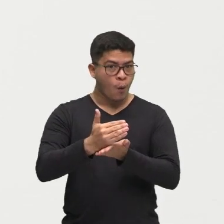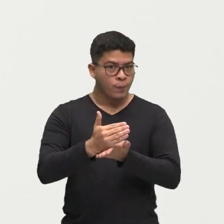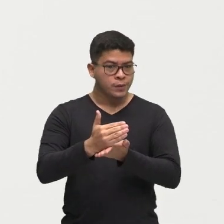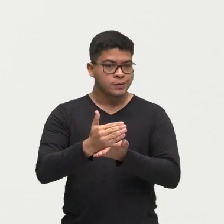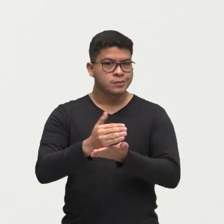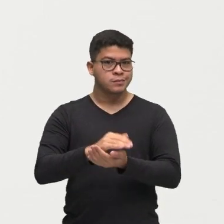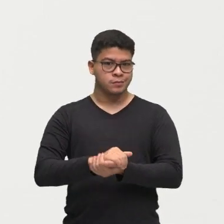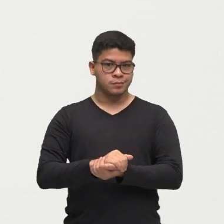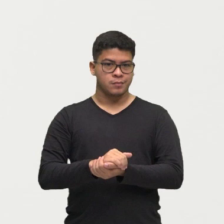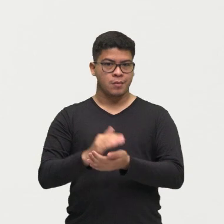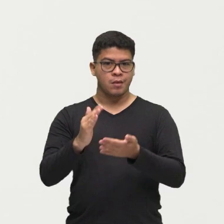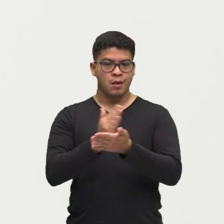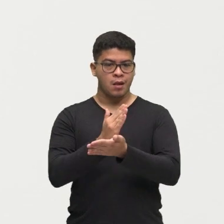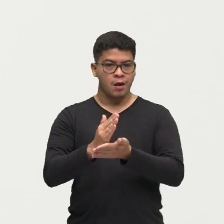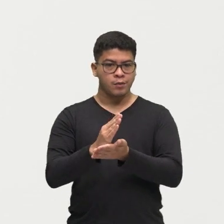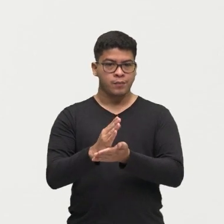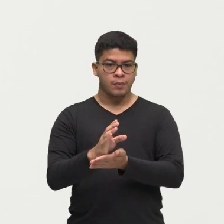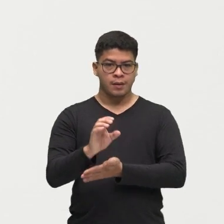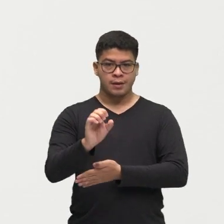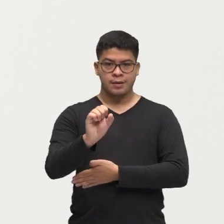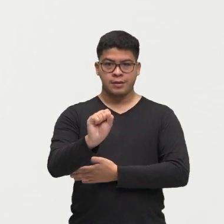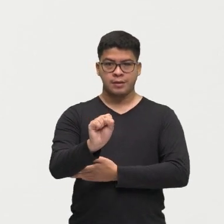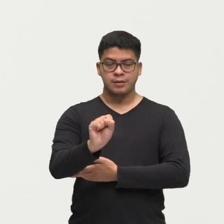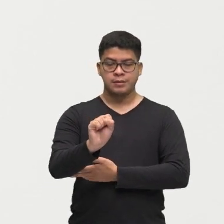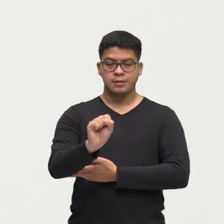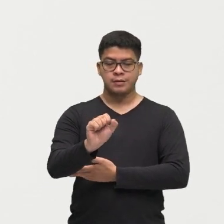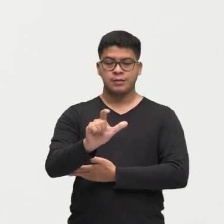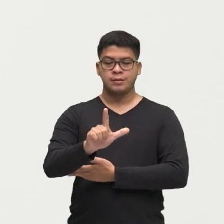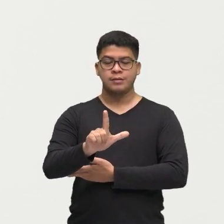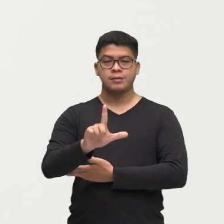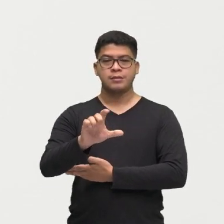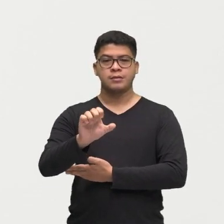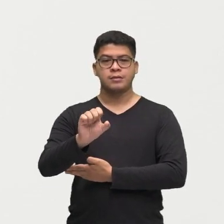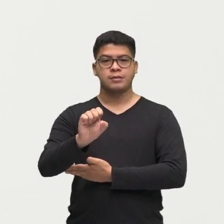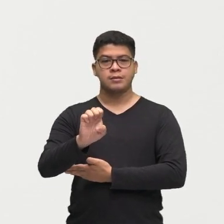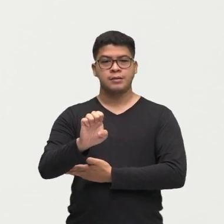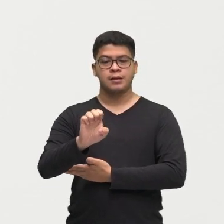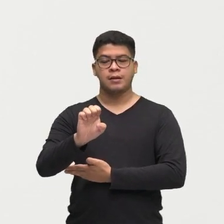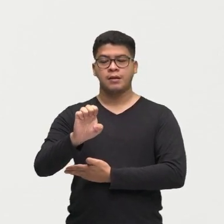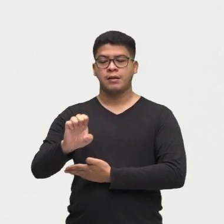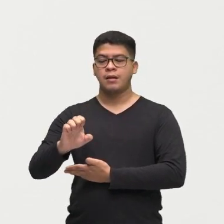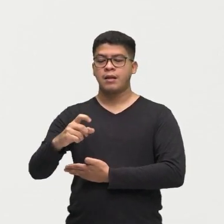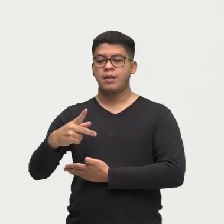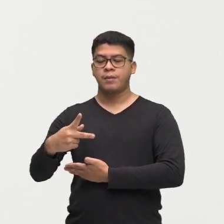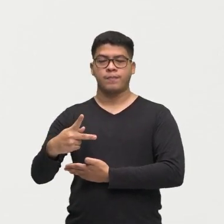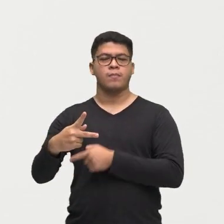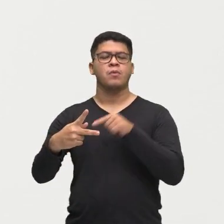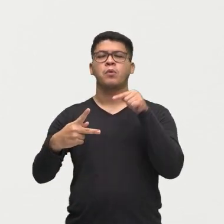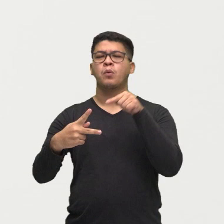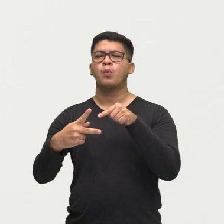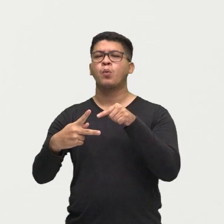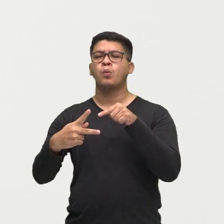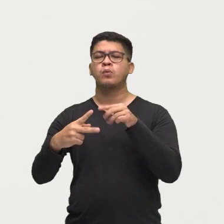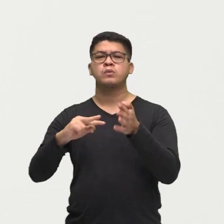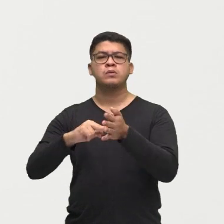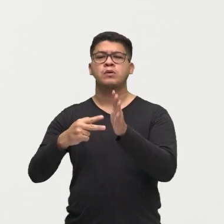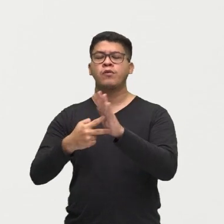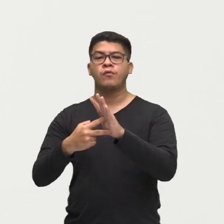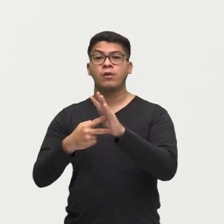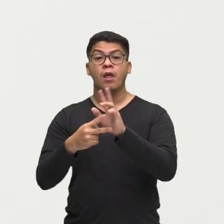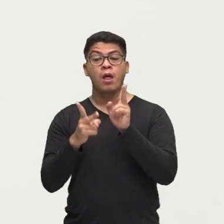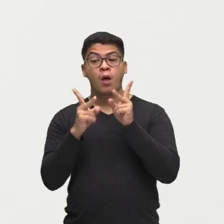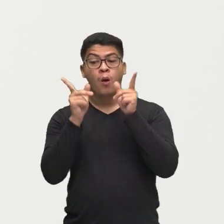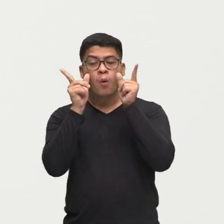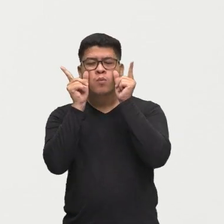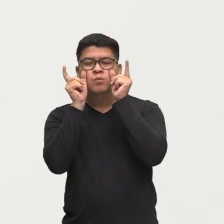letra A tem sleep, na letra B tem to sleep, letra C também tem to sleep, só com um S